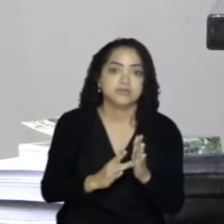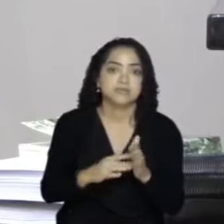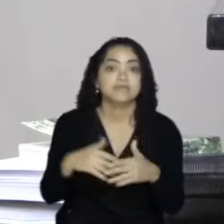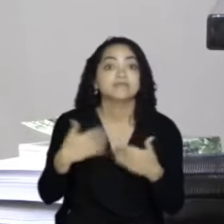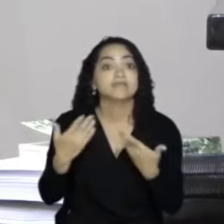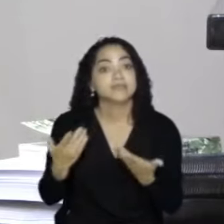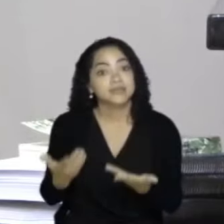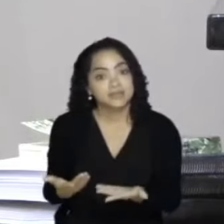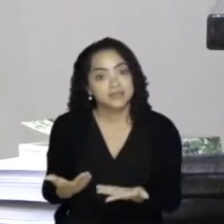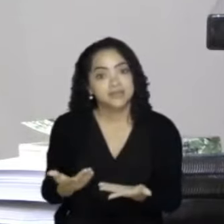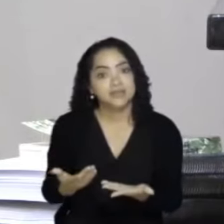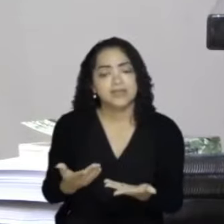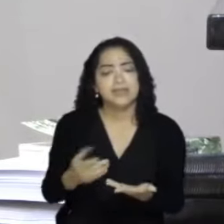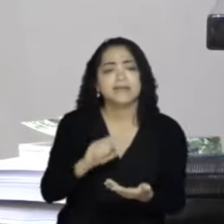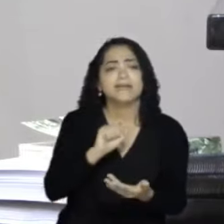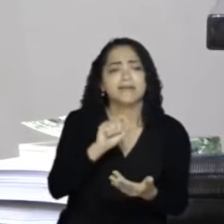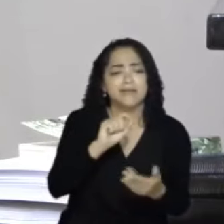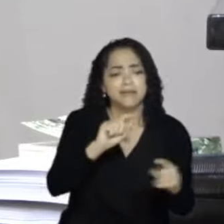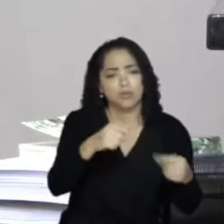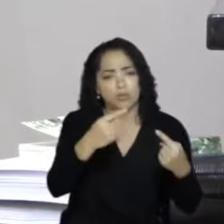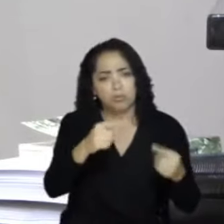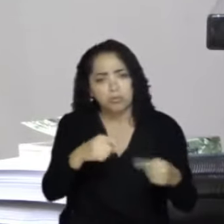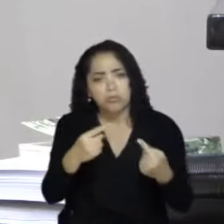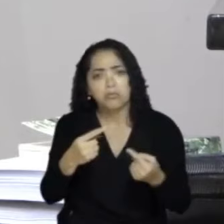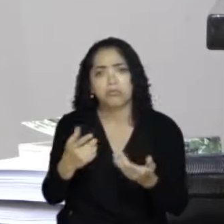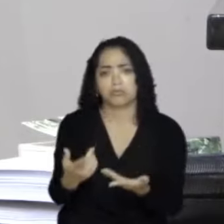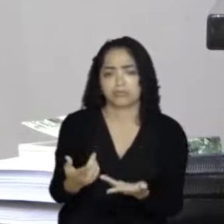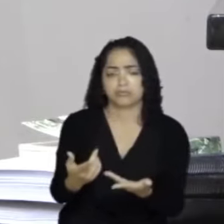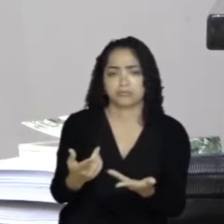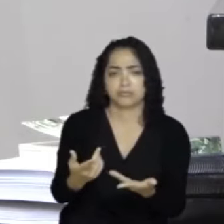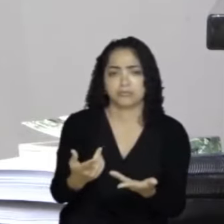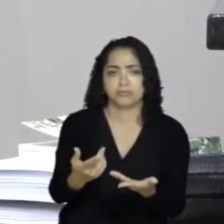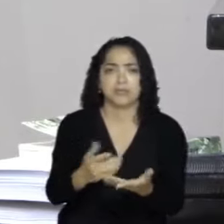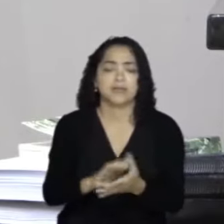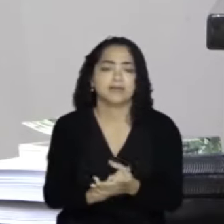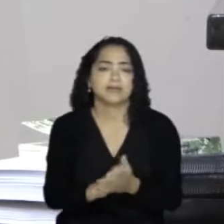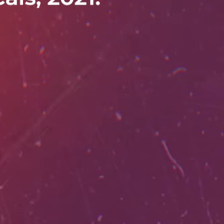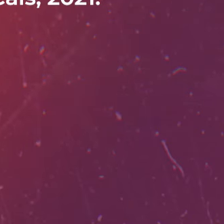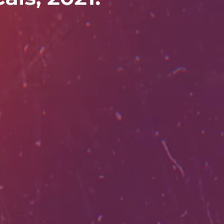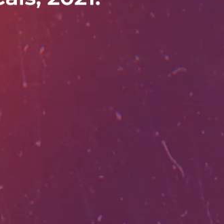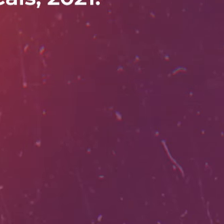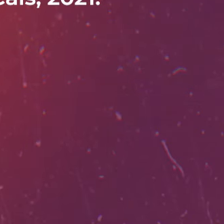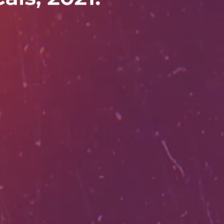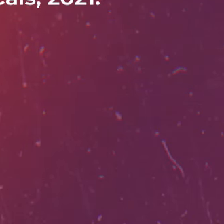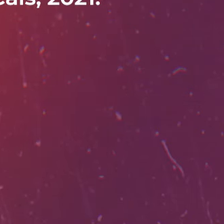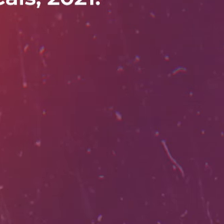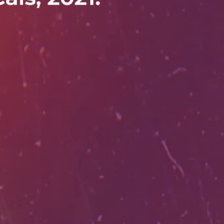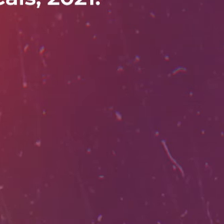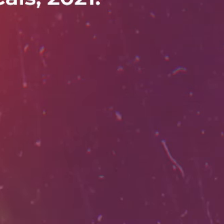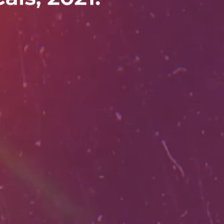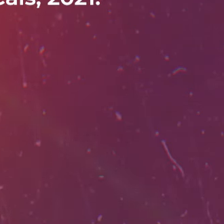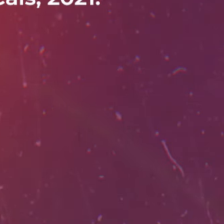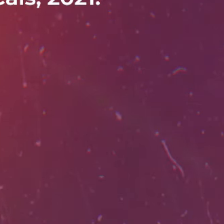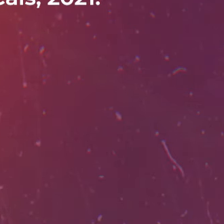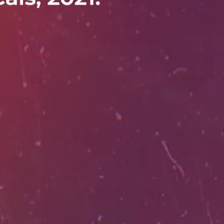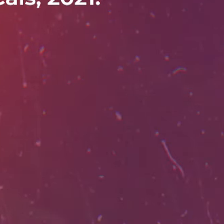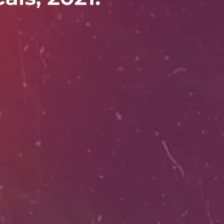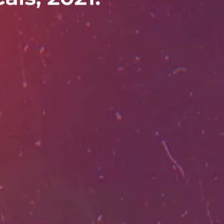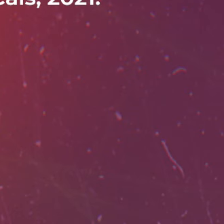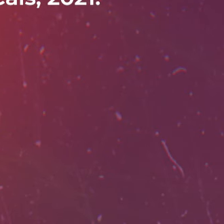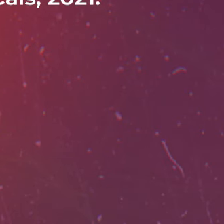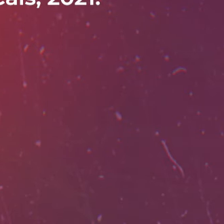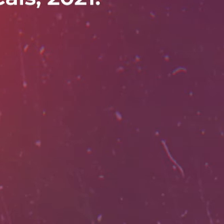casa acusada de ser fundamentalista cristã, radical, evangélica? Quem? Eu. Já Antonieta utilizava o discurso